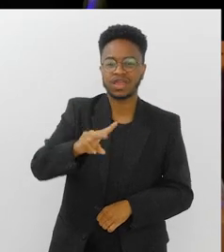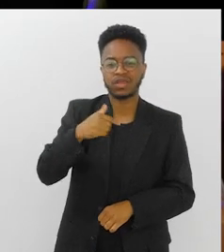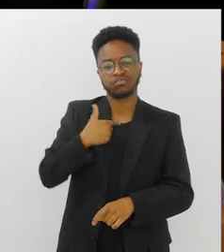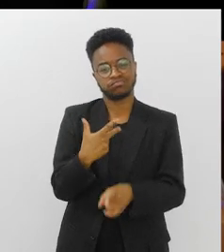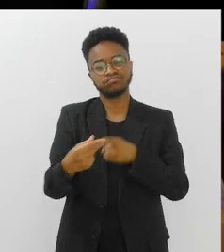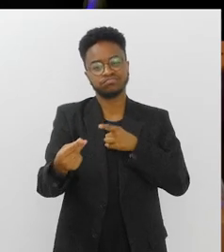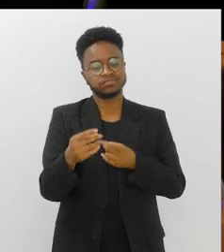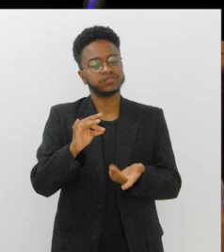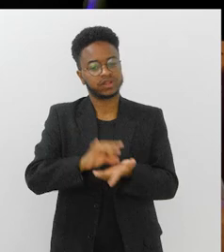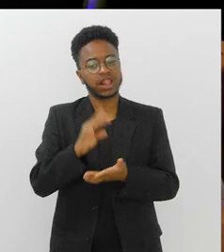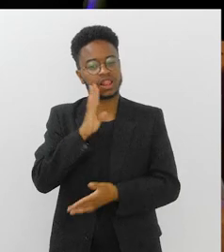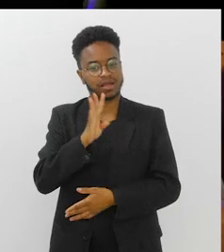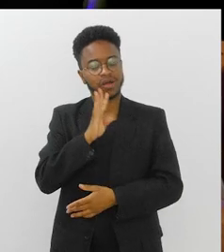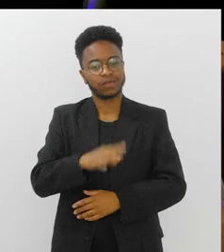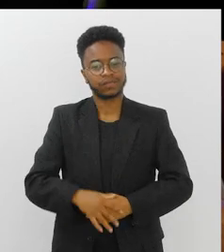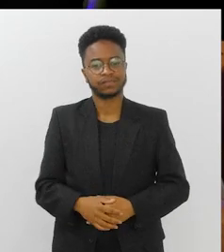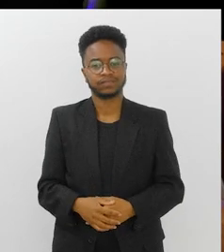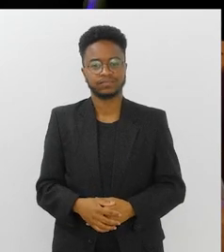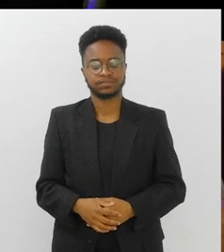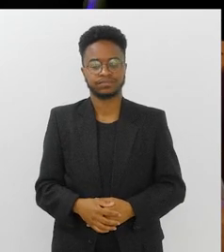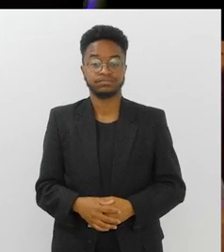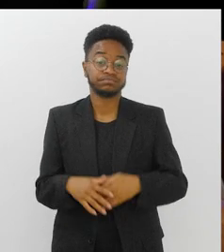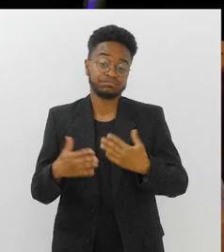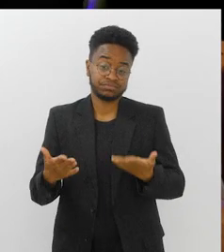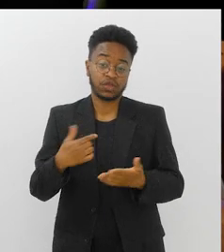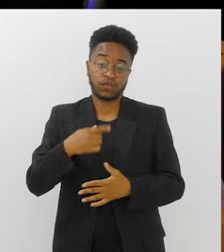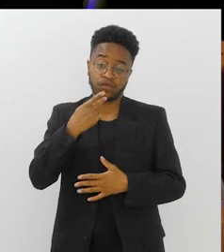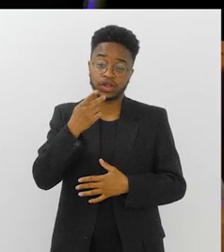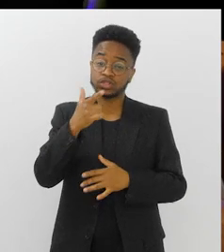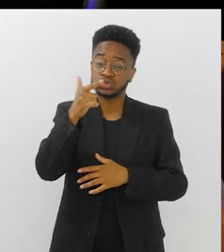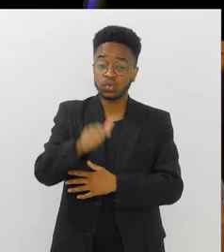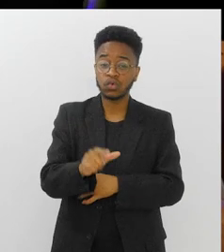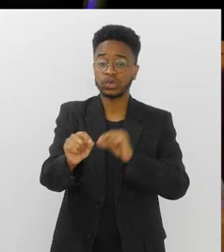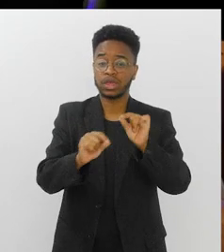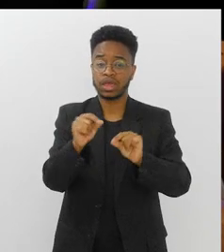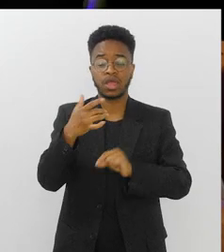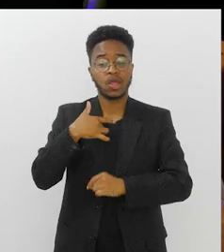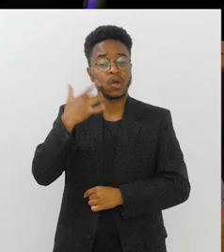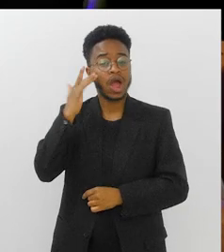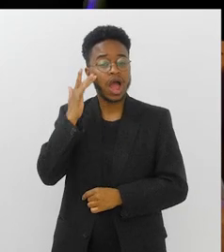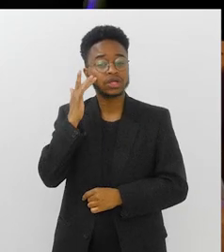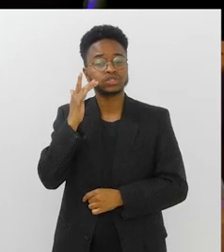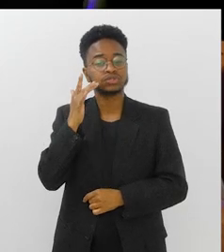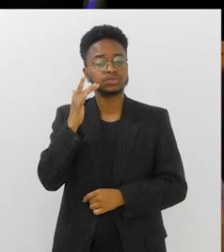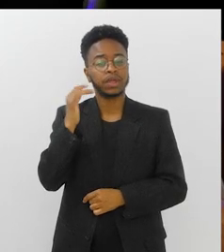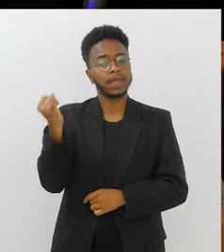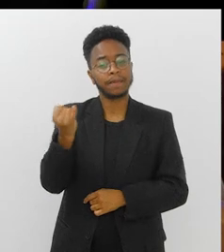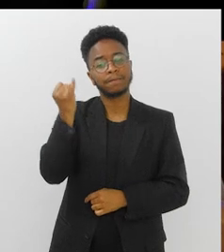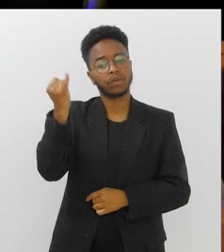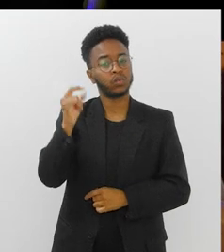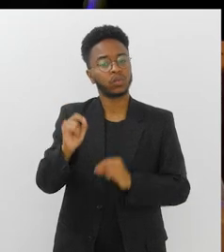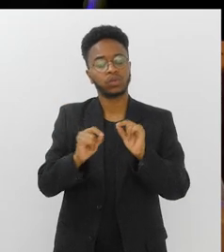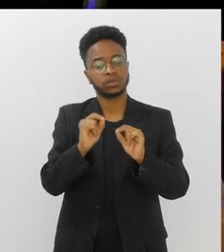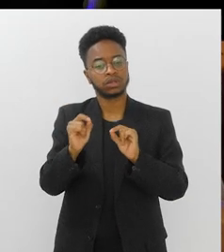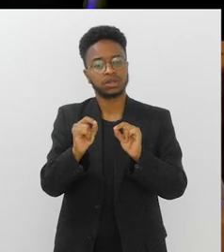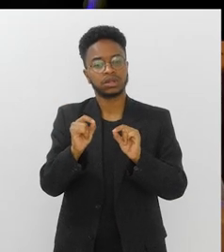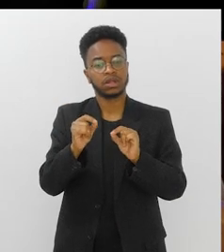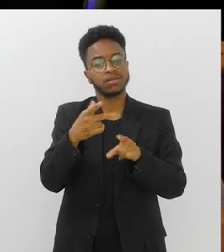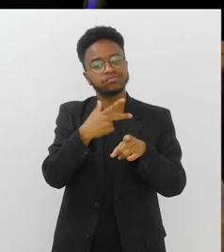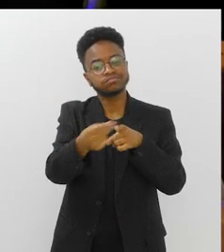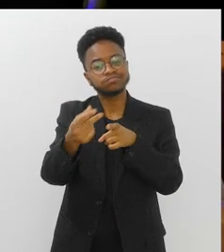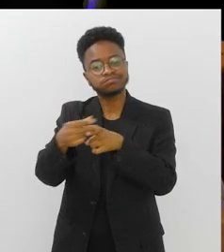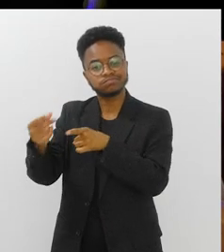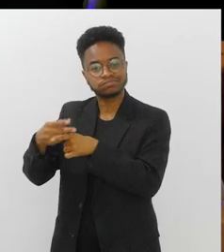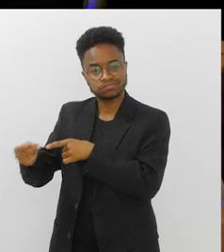eh foi muito muito legal e volta a dizer né Eu acho que a Import a importância né